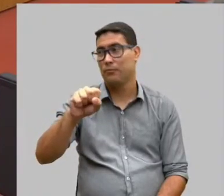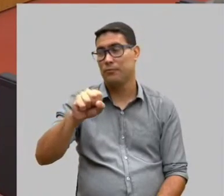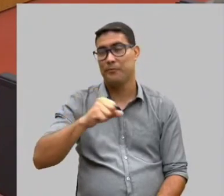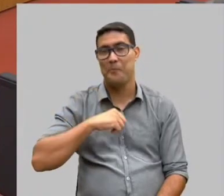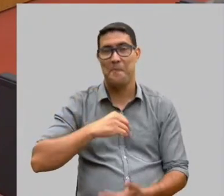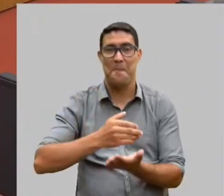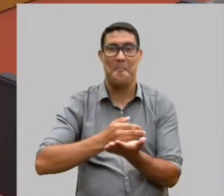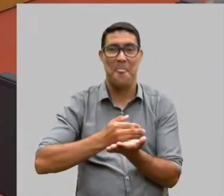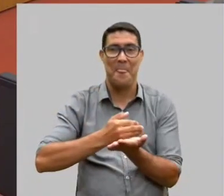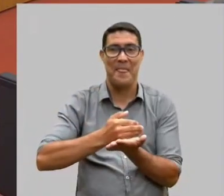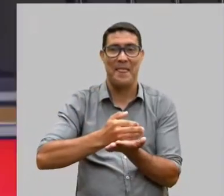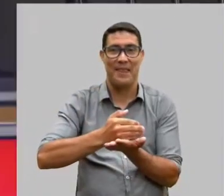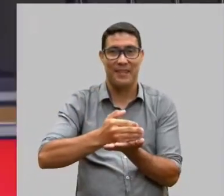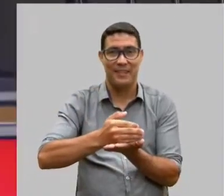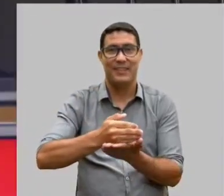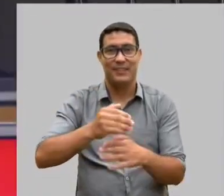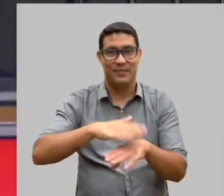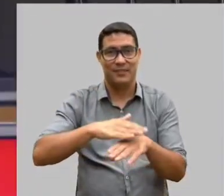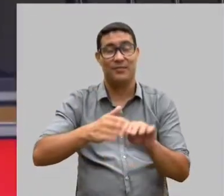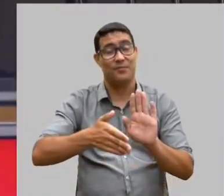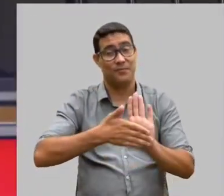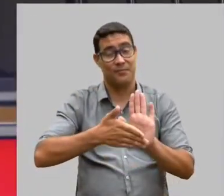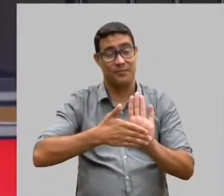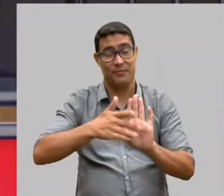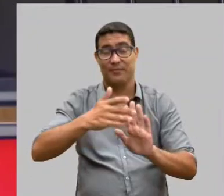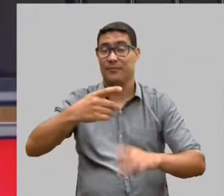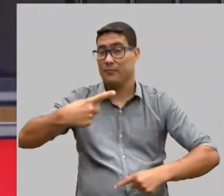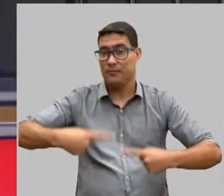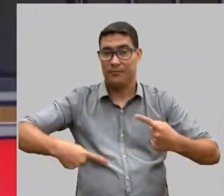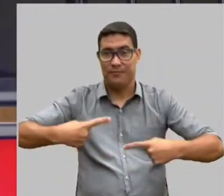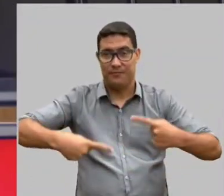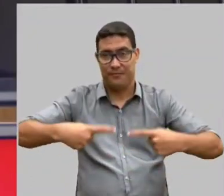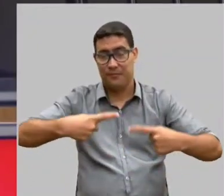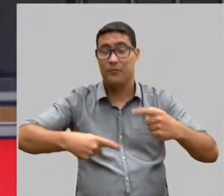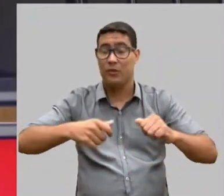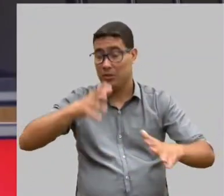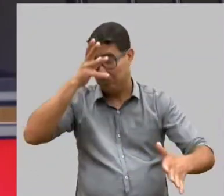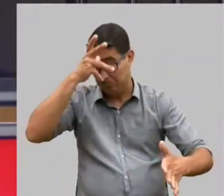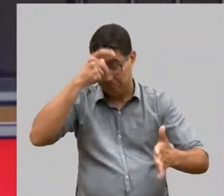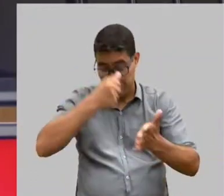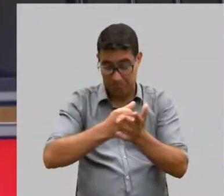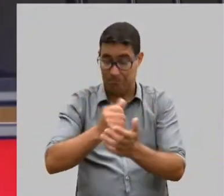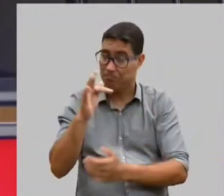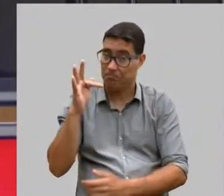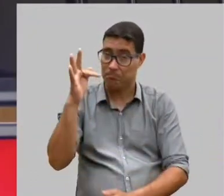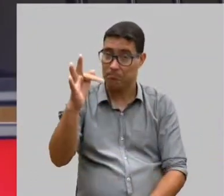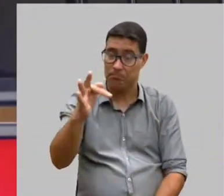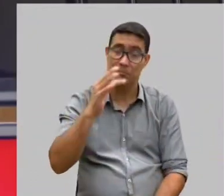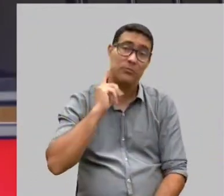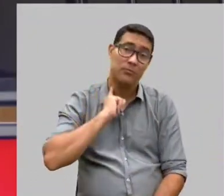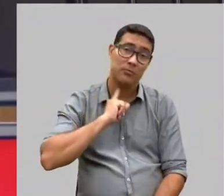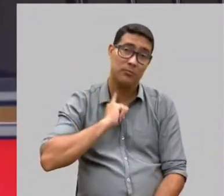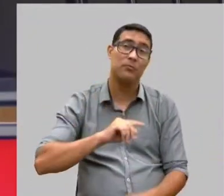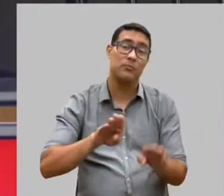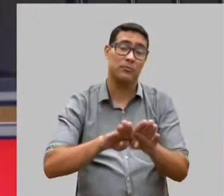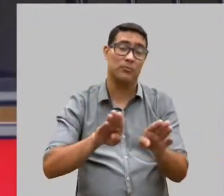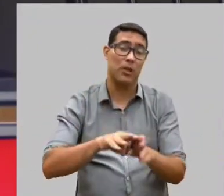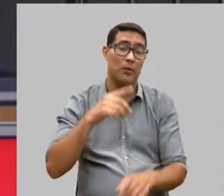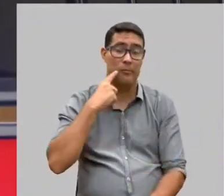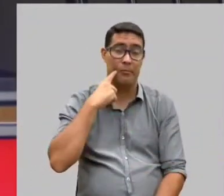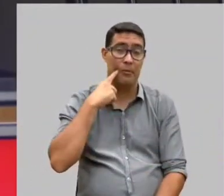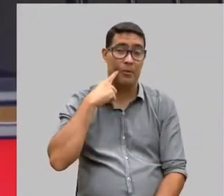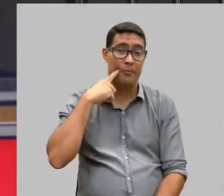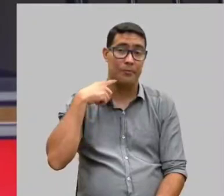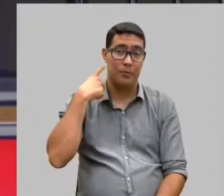de colocar em Pauta essa discussão aí que pode definir o futuro de Minas Gerais a deputada Beatriz Serqueira